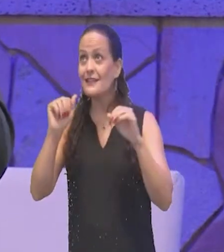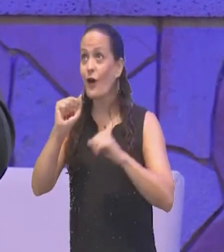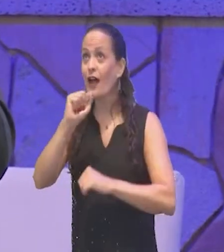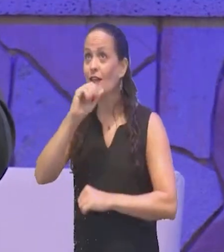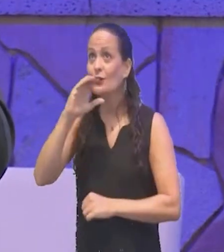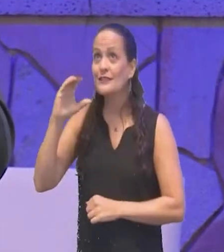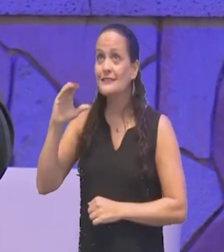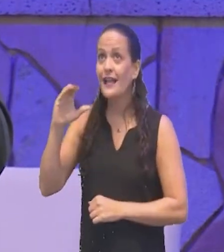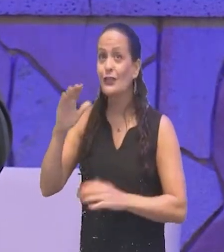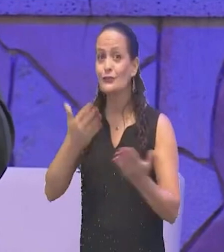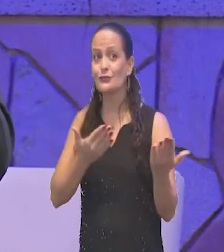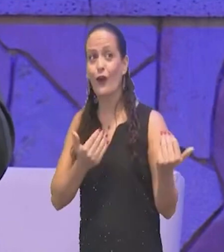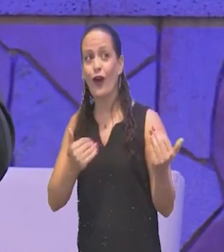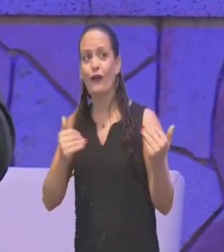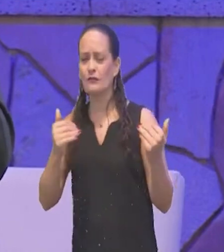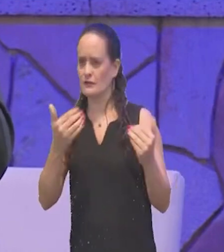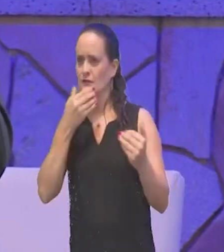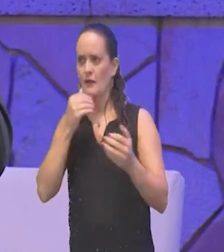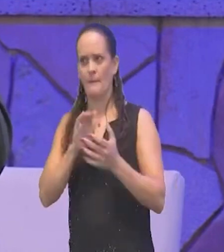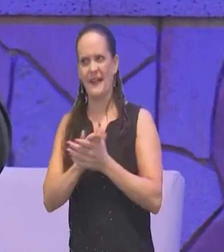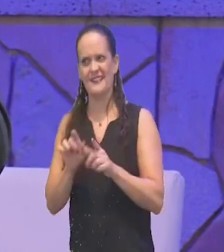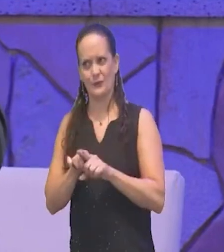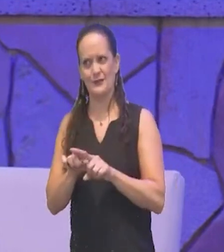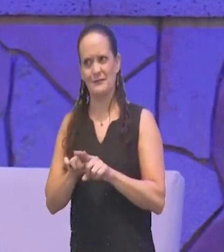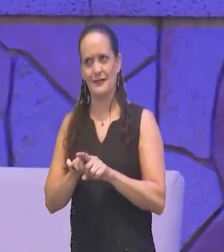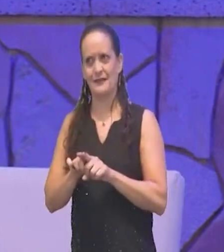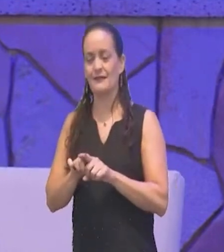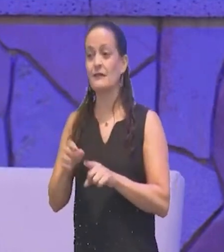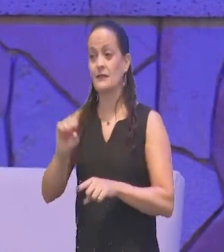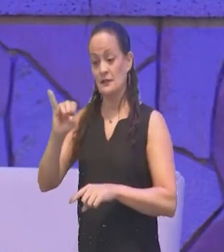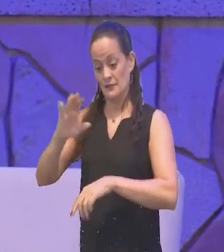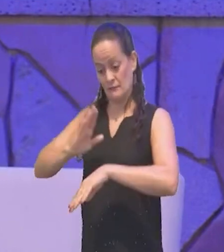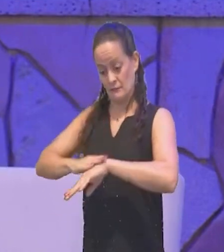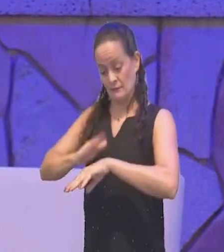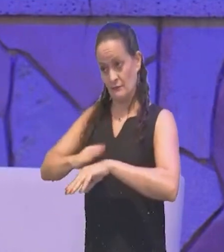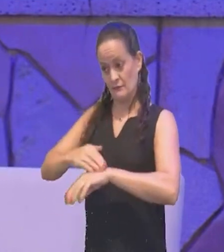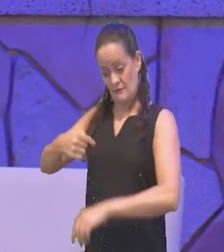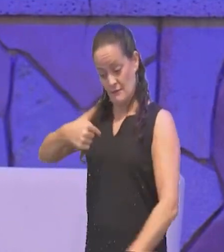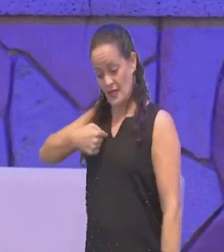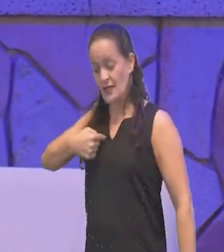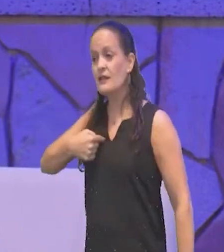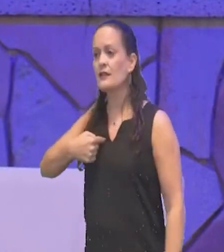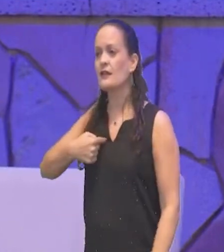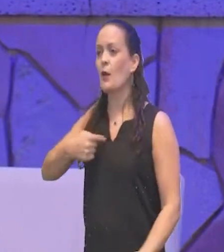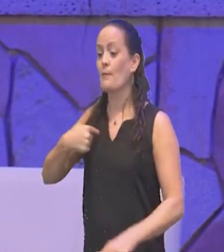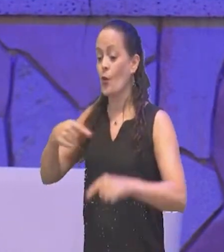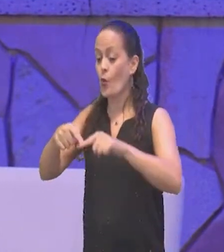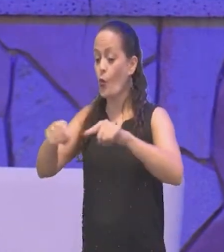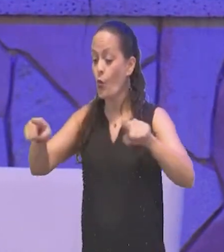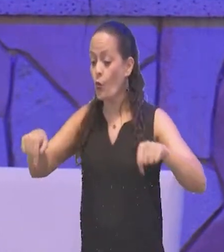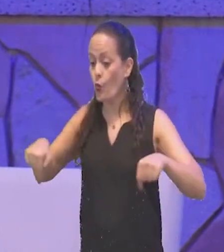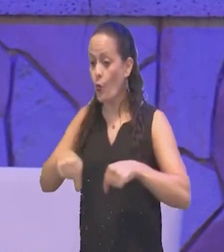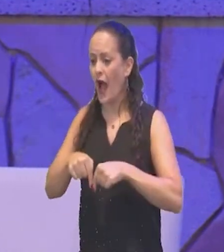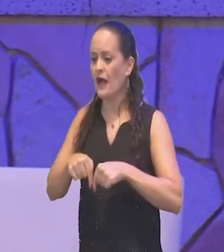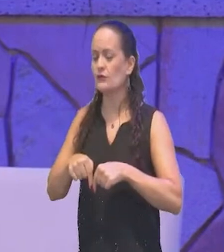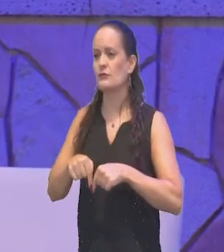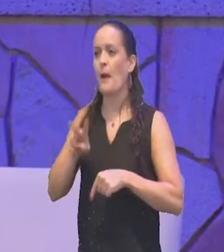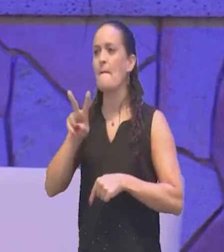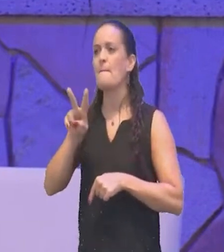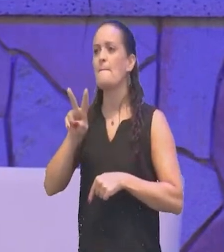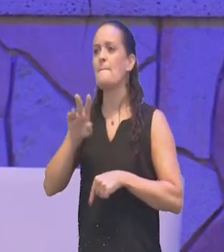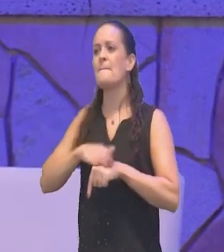jovens principalmente, e alguns maridos também, se depender de mim, o meu quarto vai ficar mais